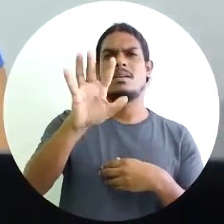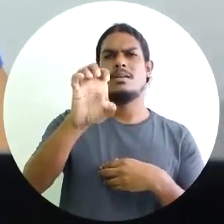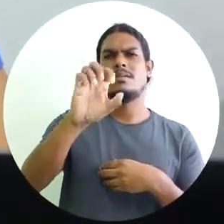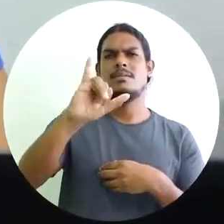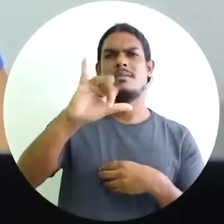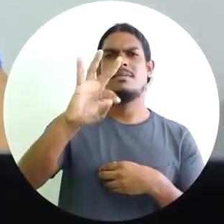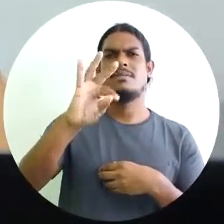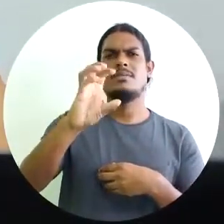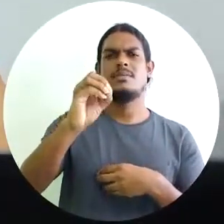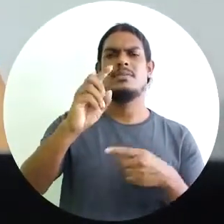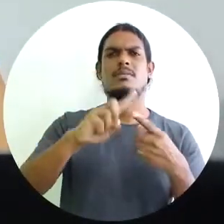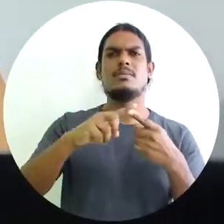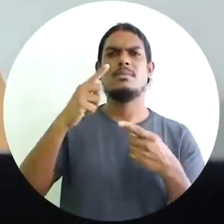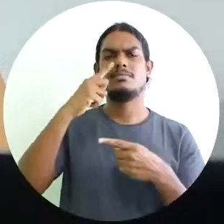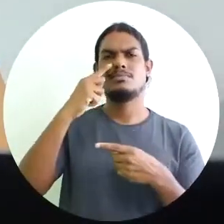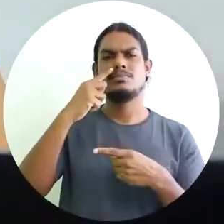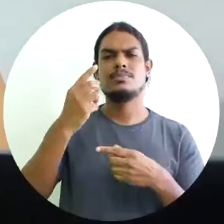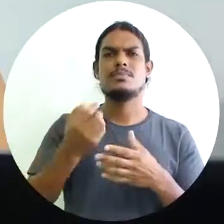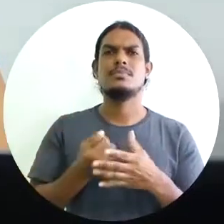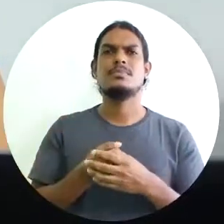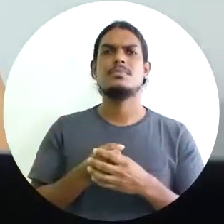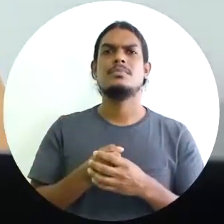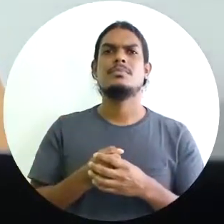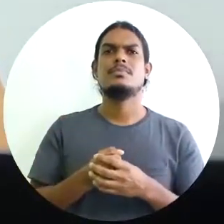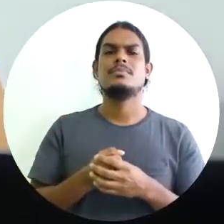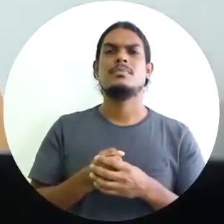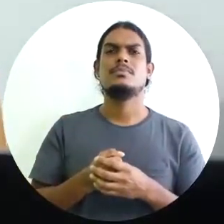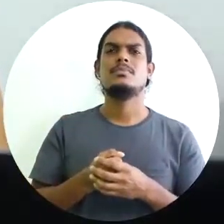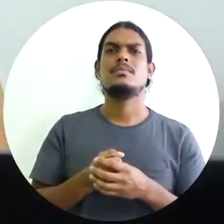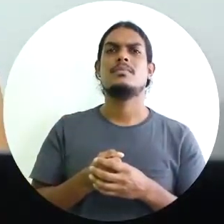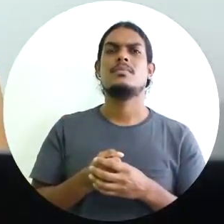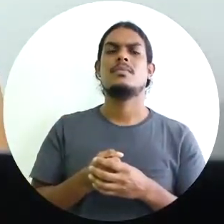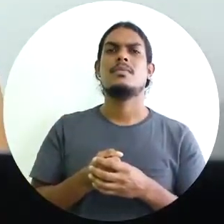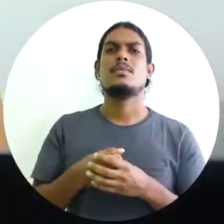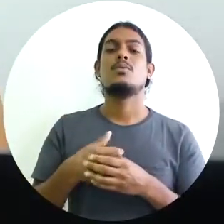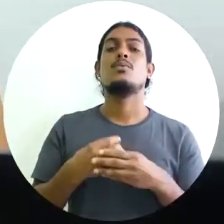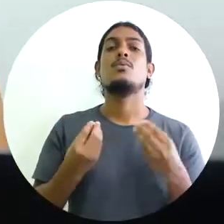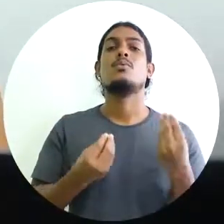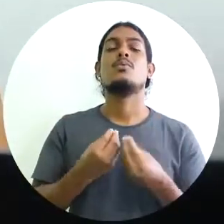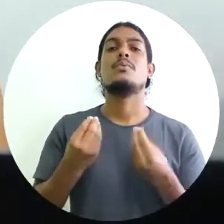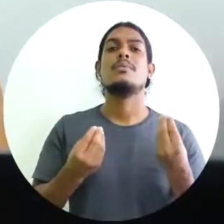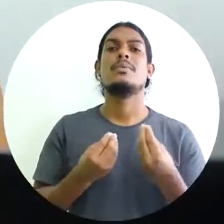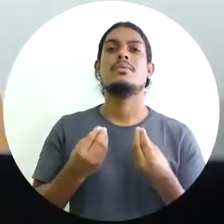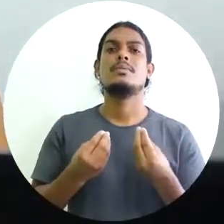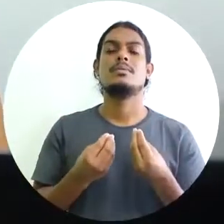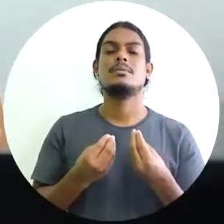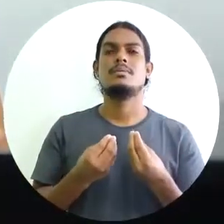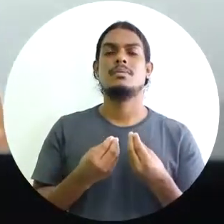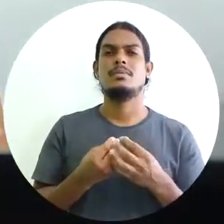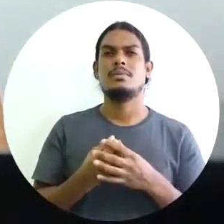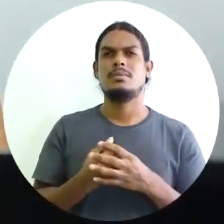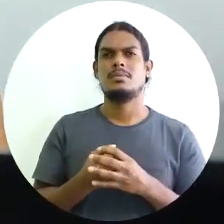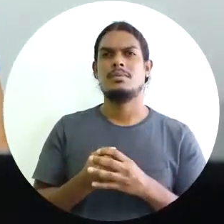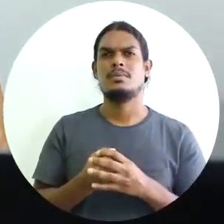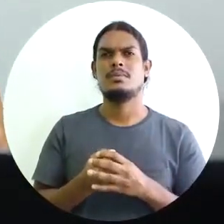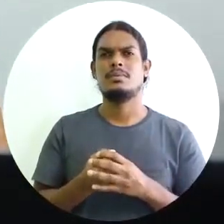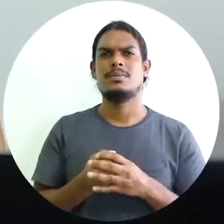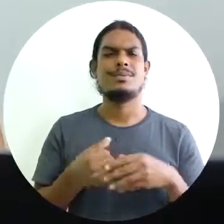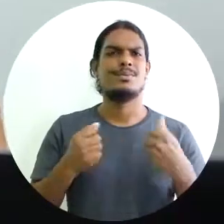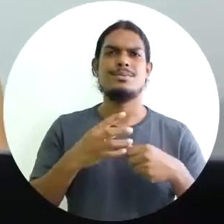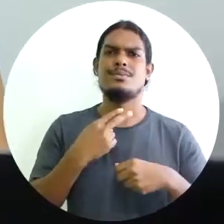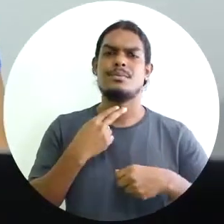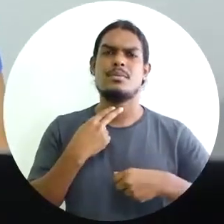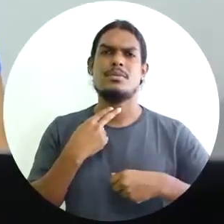só é produzido através do que se escreve ou que se diz, quando a situação comunicativa ela é bem determinada. Eu não posso